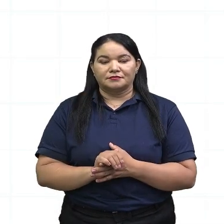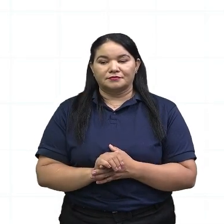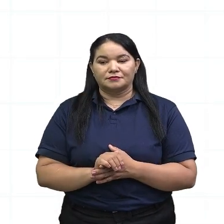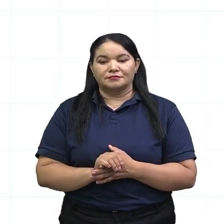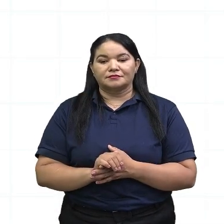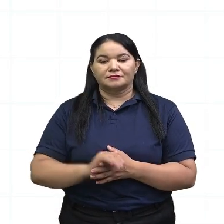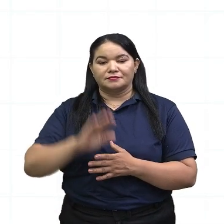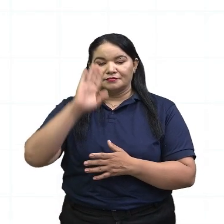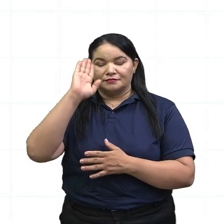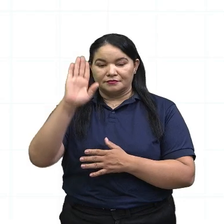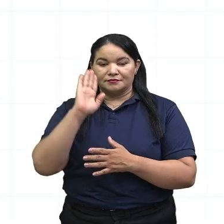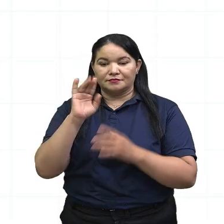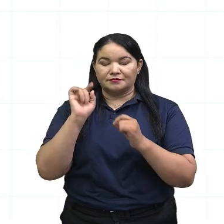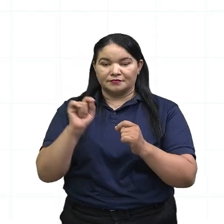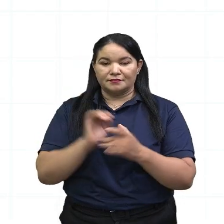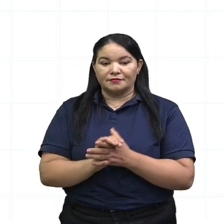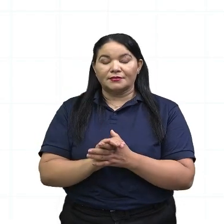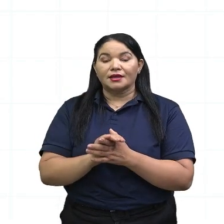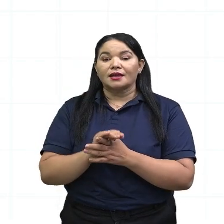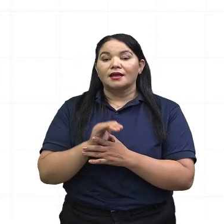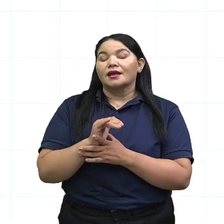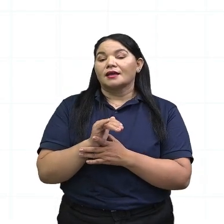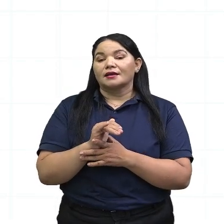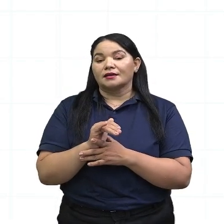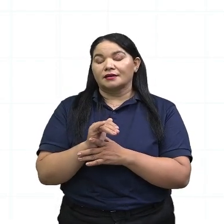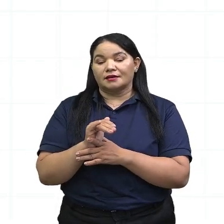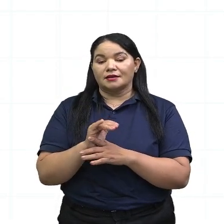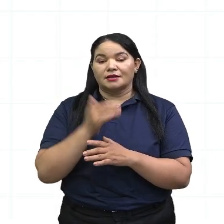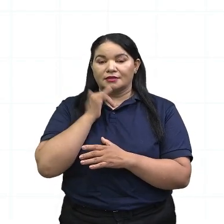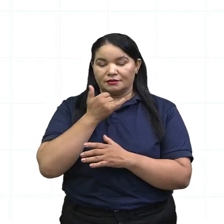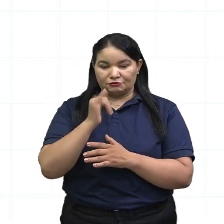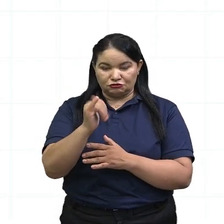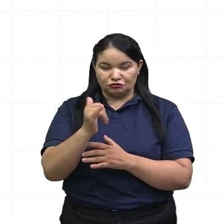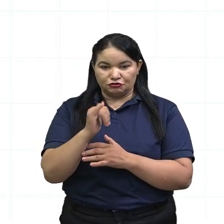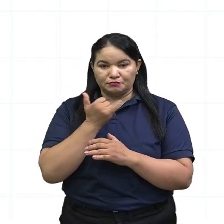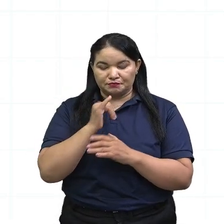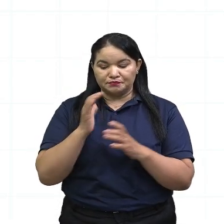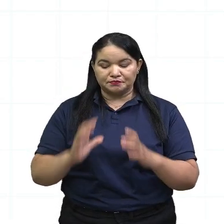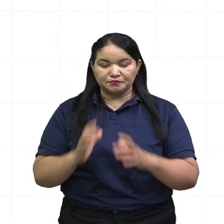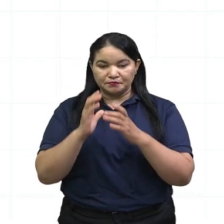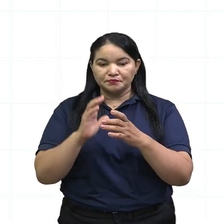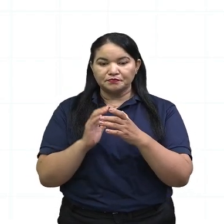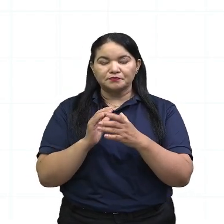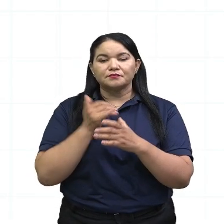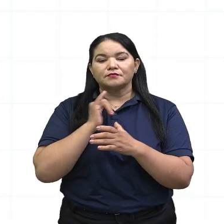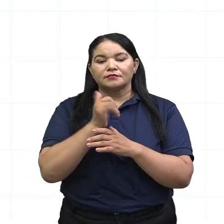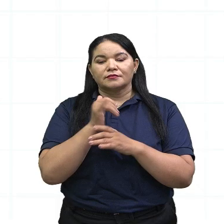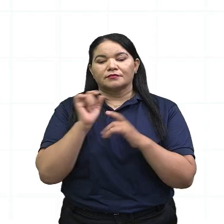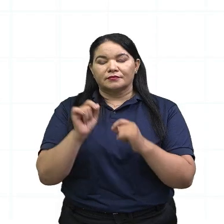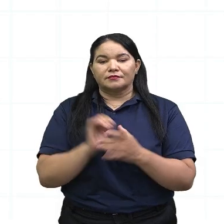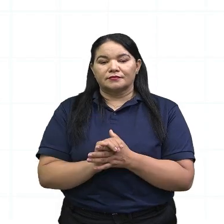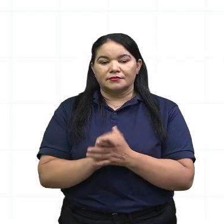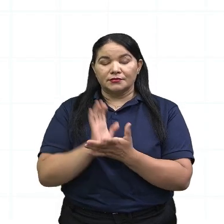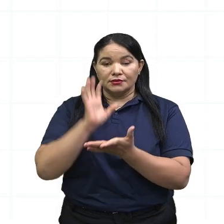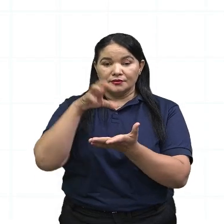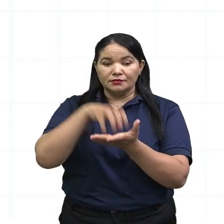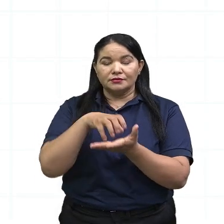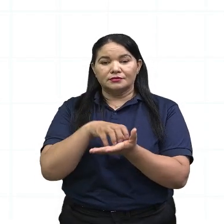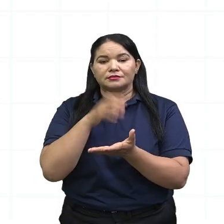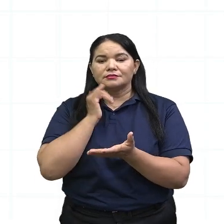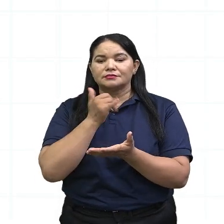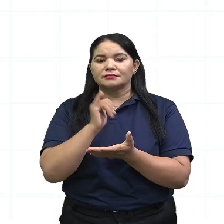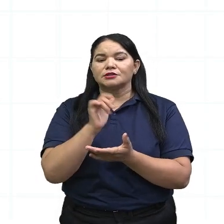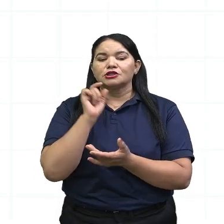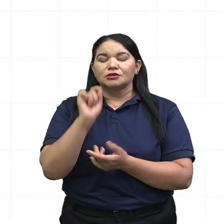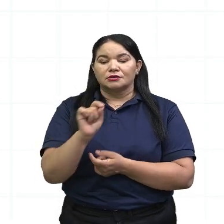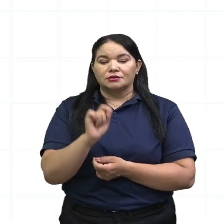quê? A energia nuclear. Mas aí você percebe que, ao falarmos aí das fontes de energia